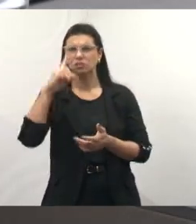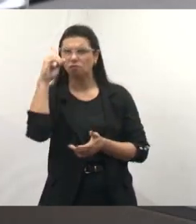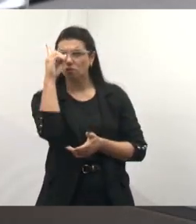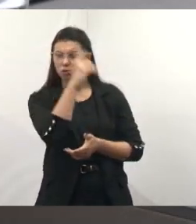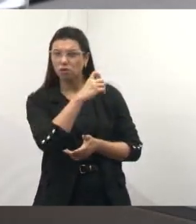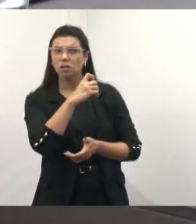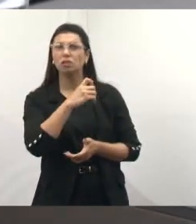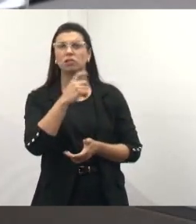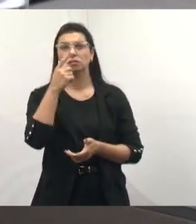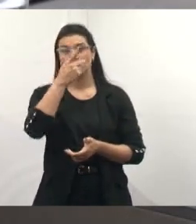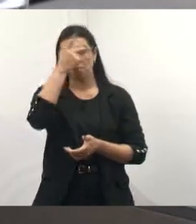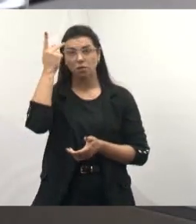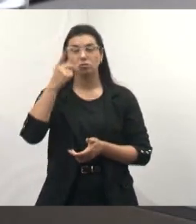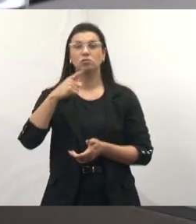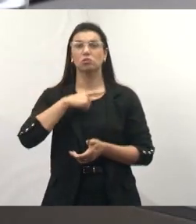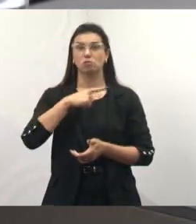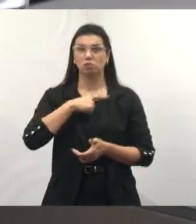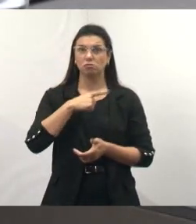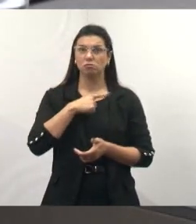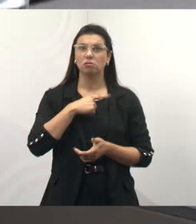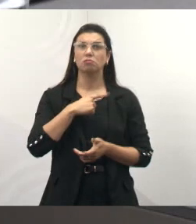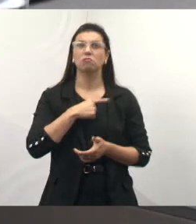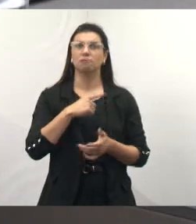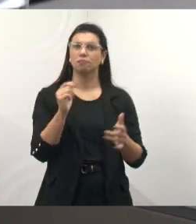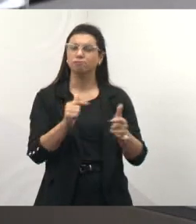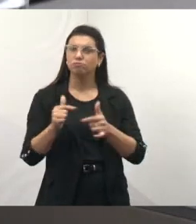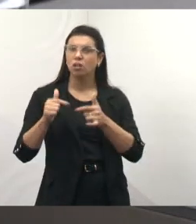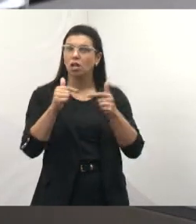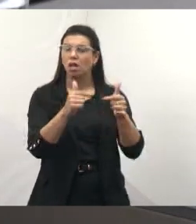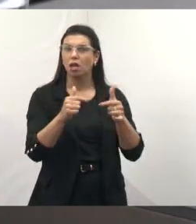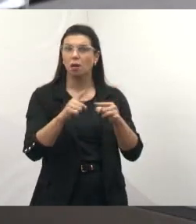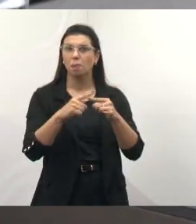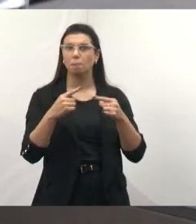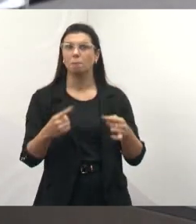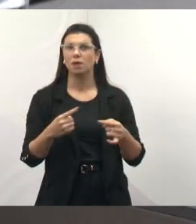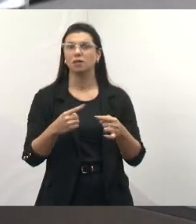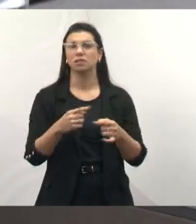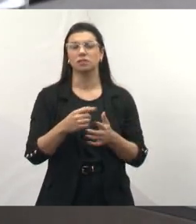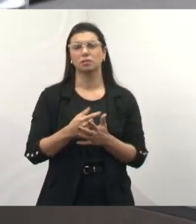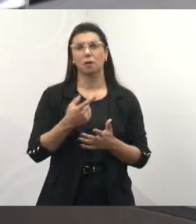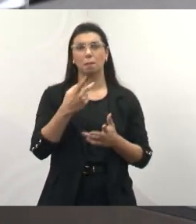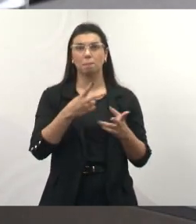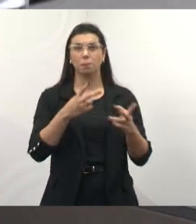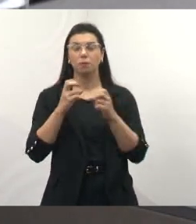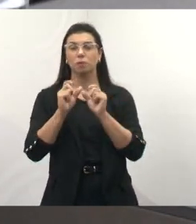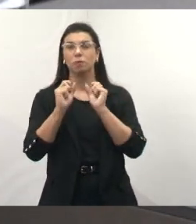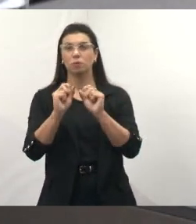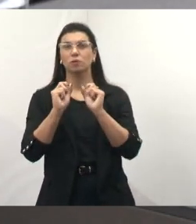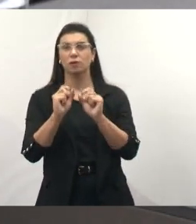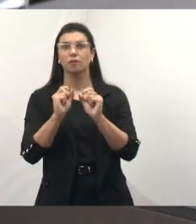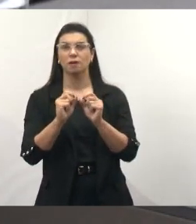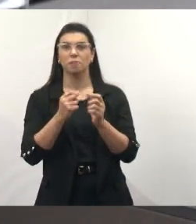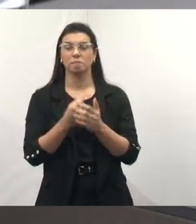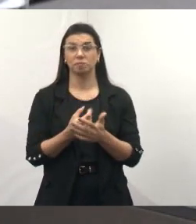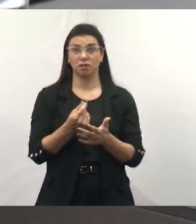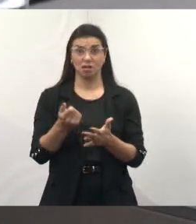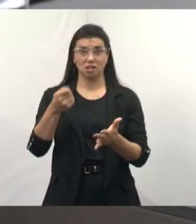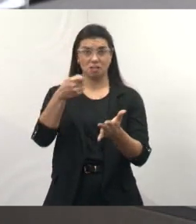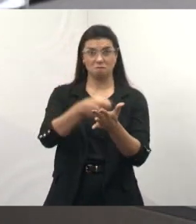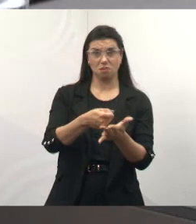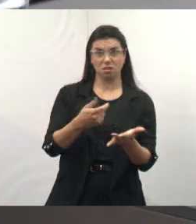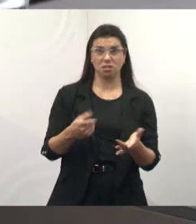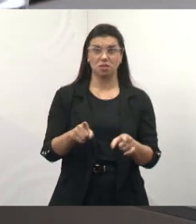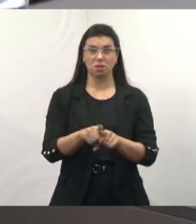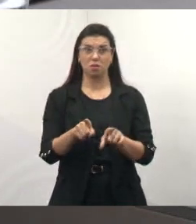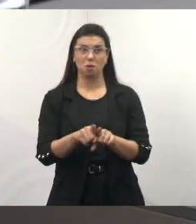têm em levar adiante o seu orçamento com relação às suas despesas e as suas